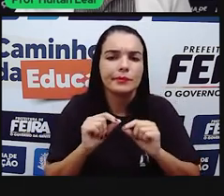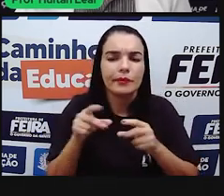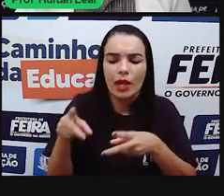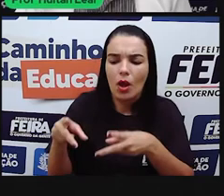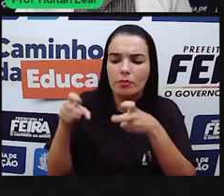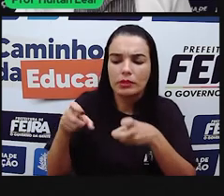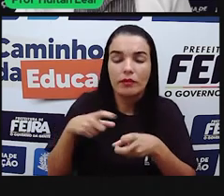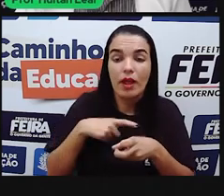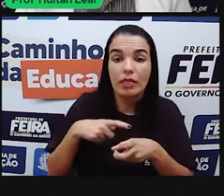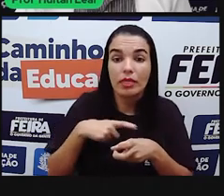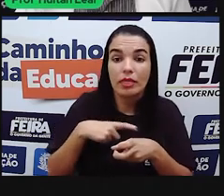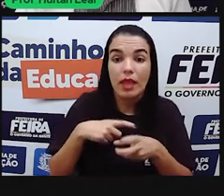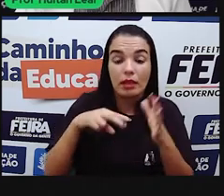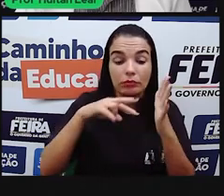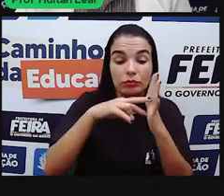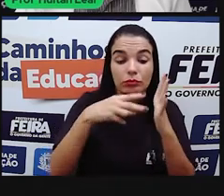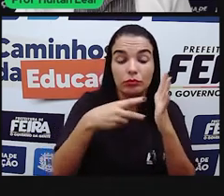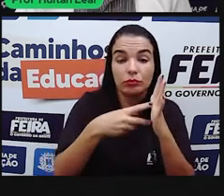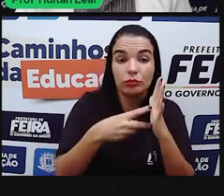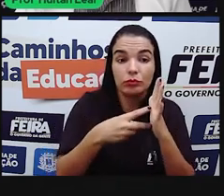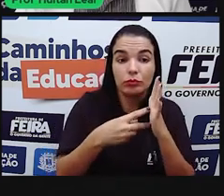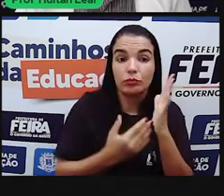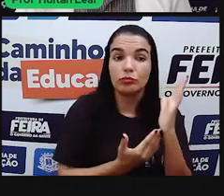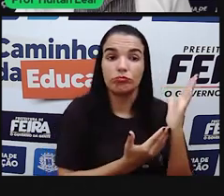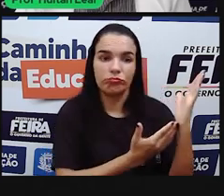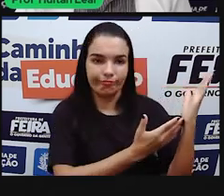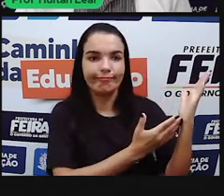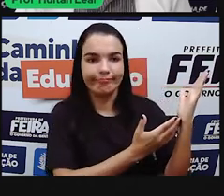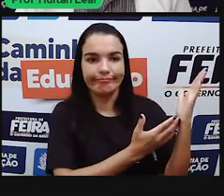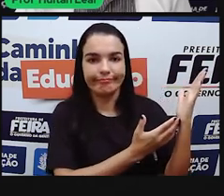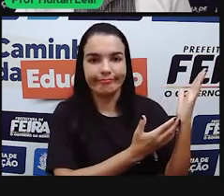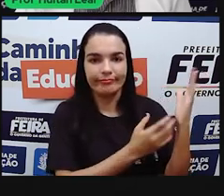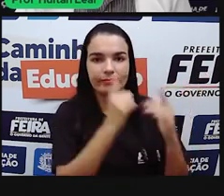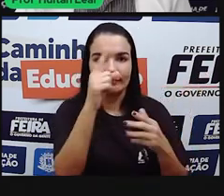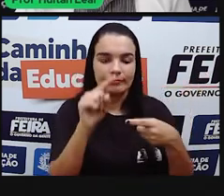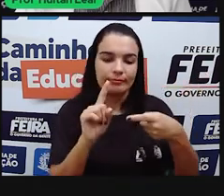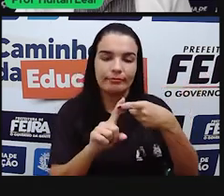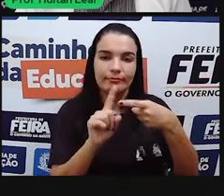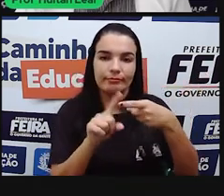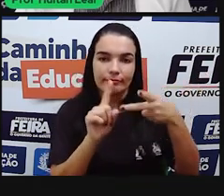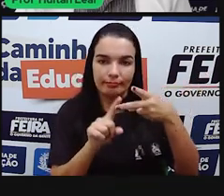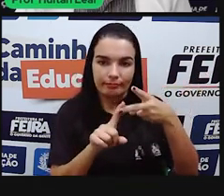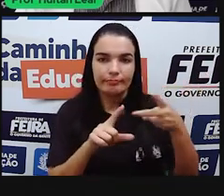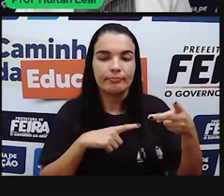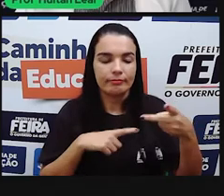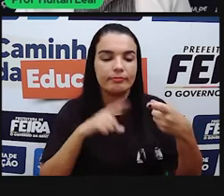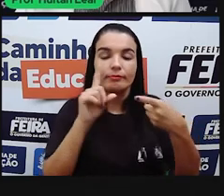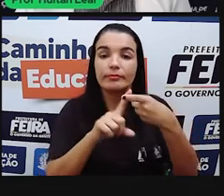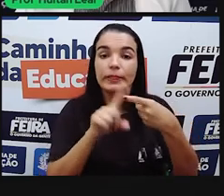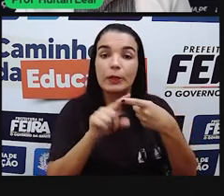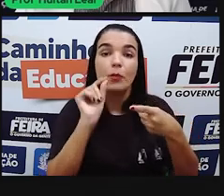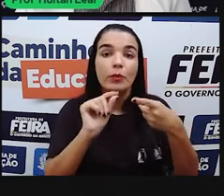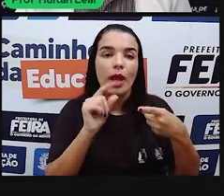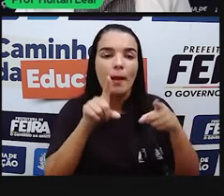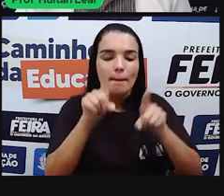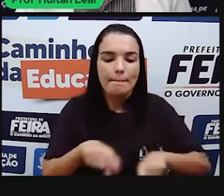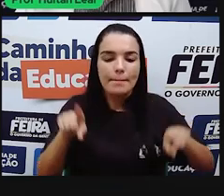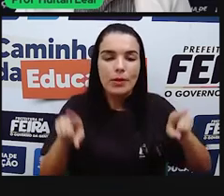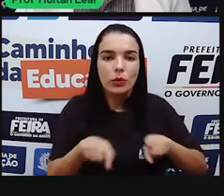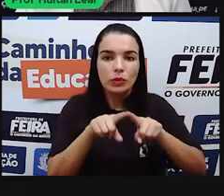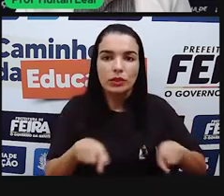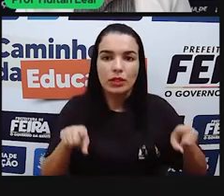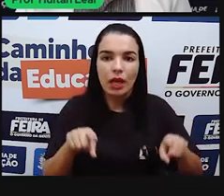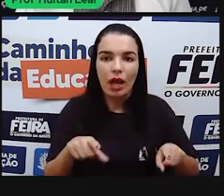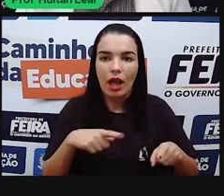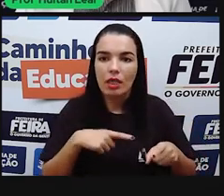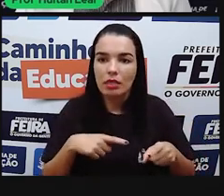tem essas duas definições para canção. Uma no que diz respeito ao ambiente musical e